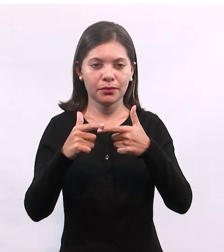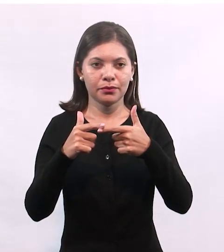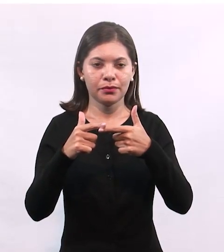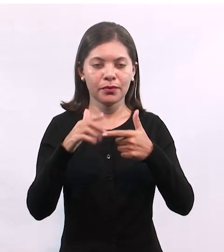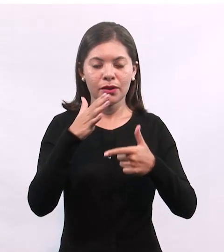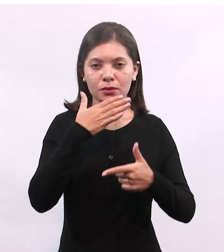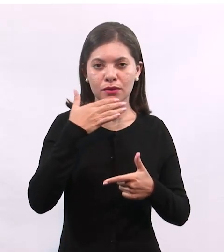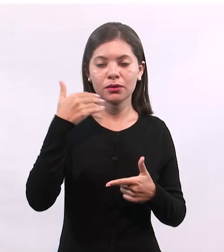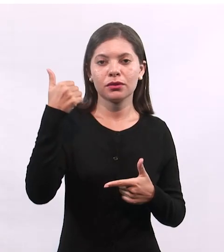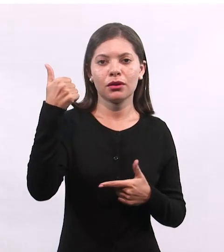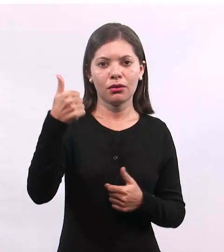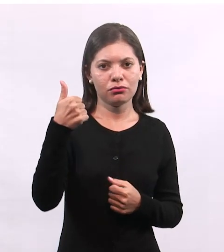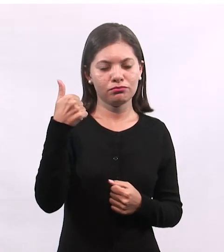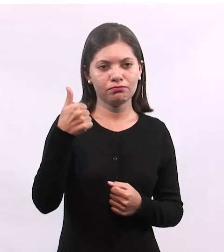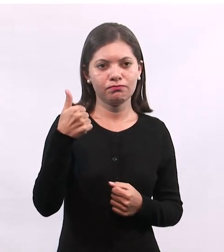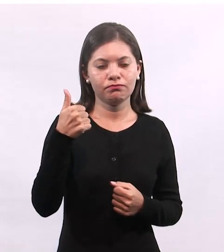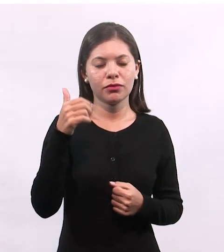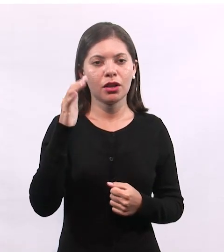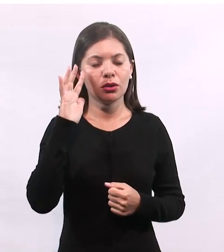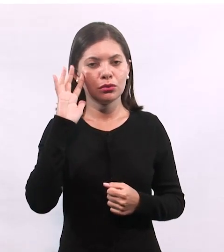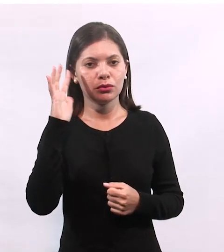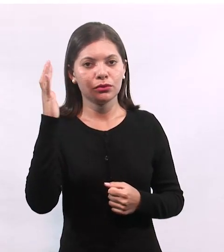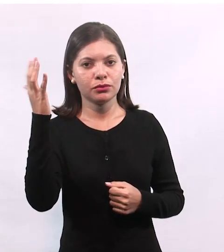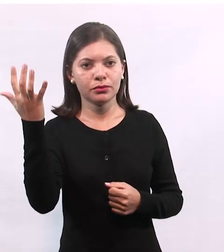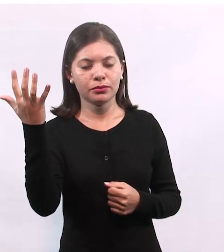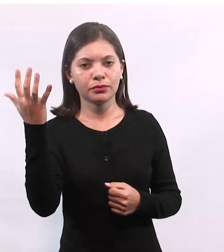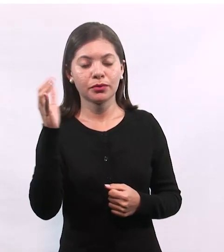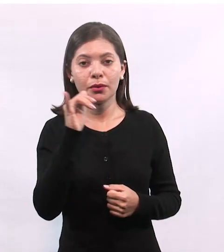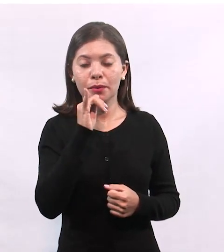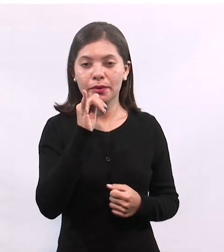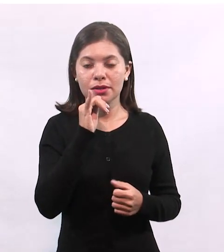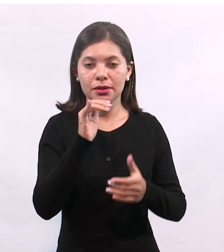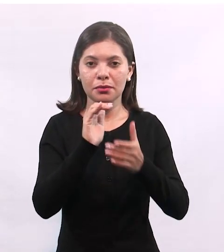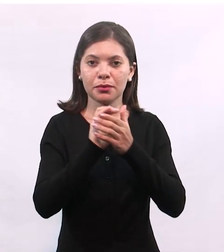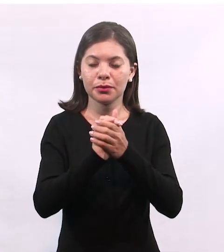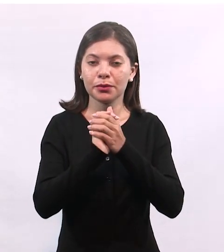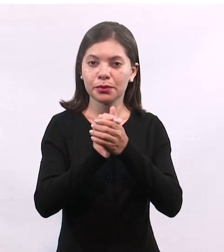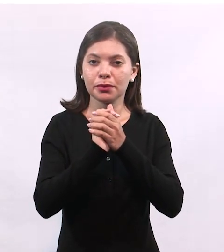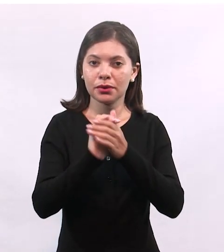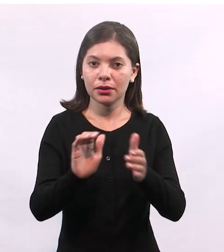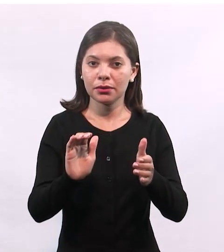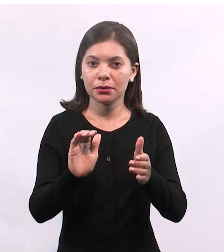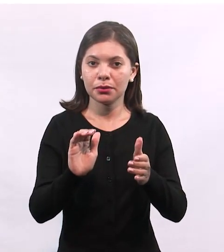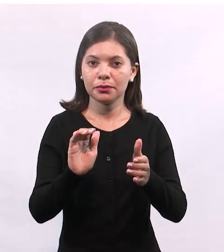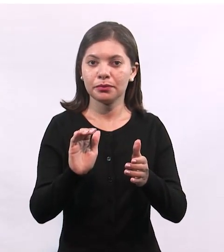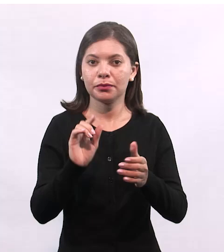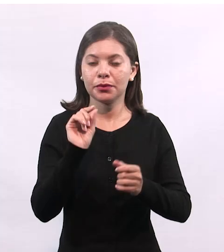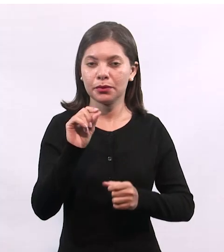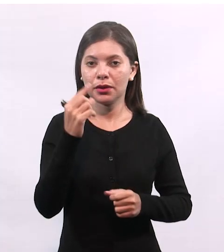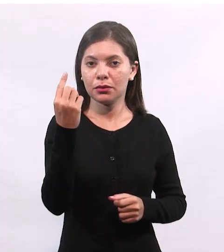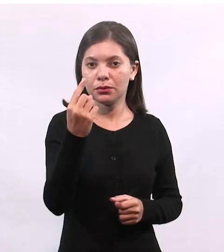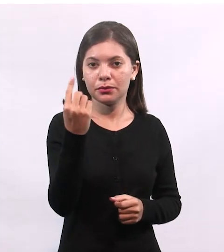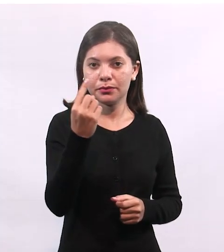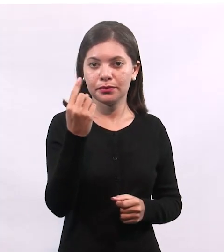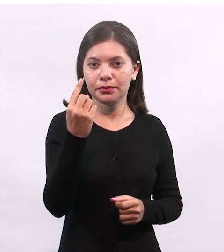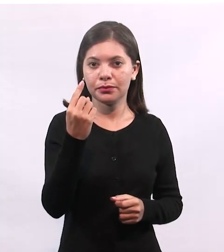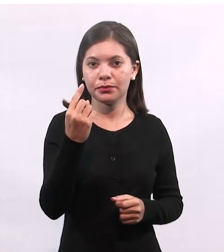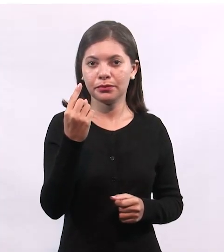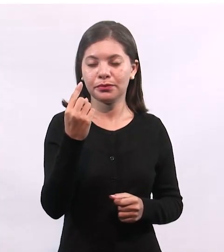os casos favoráveis Ou seja no exemplo do dado casos favoráveis